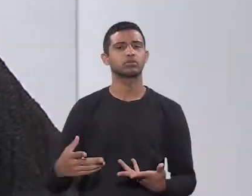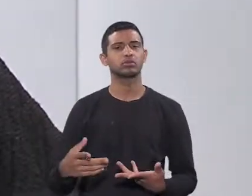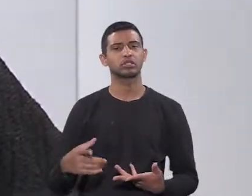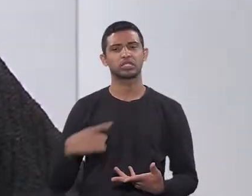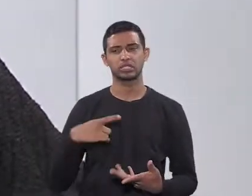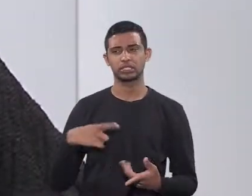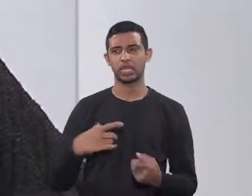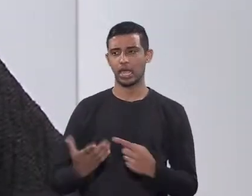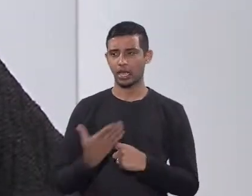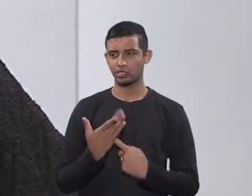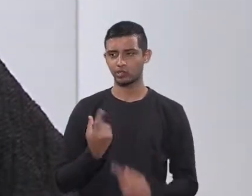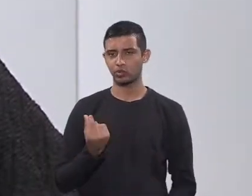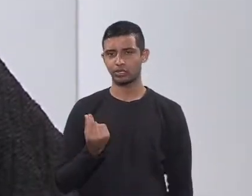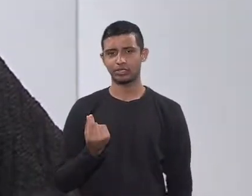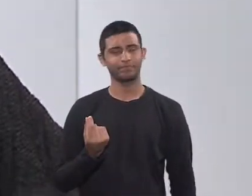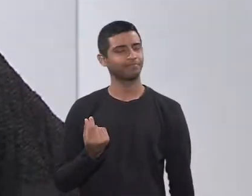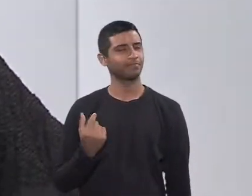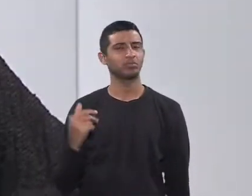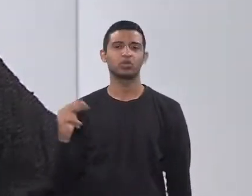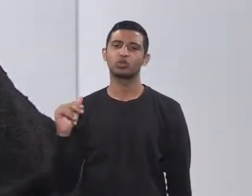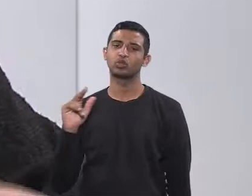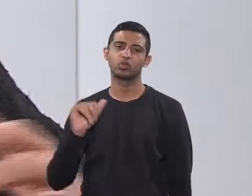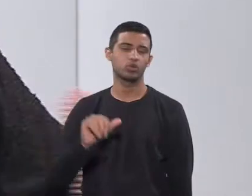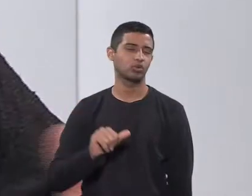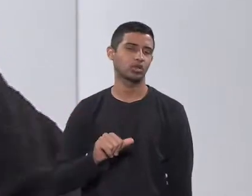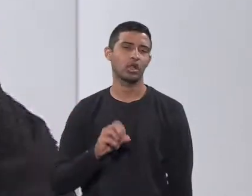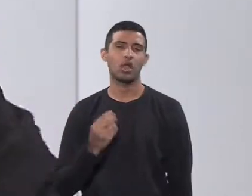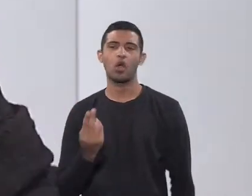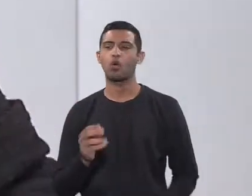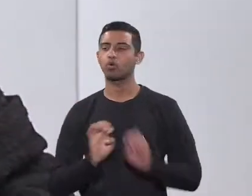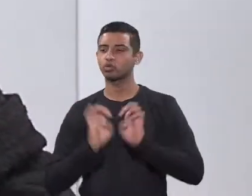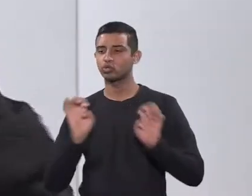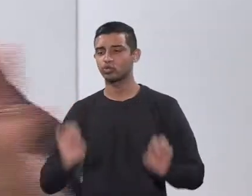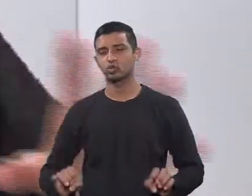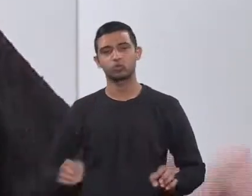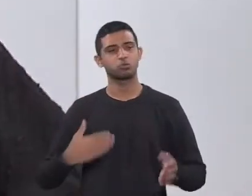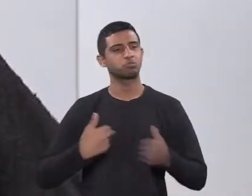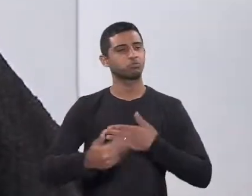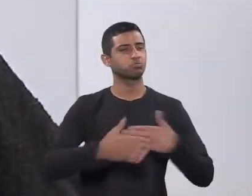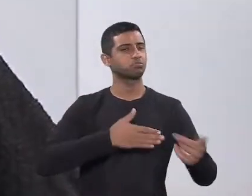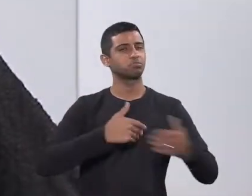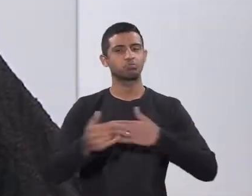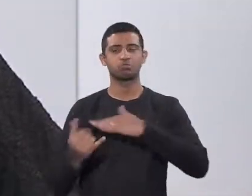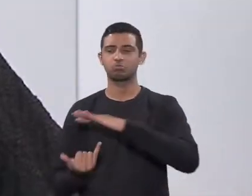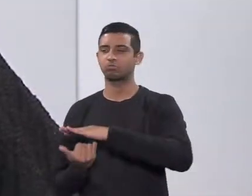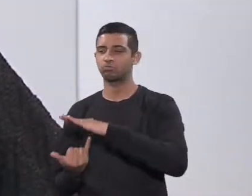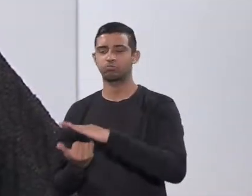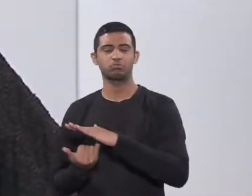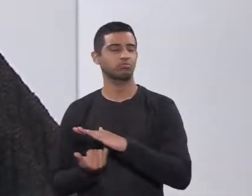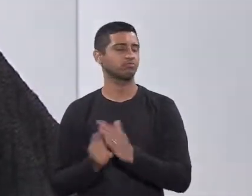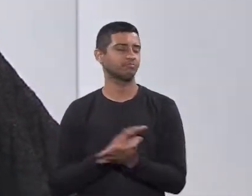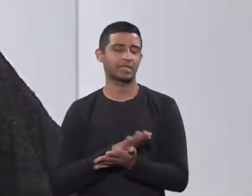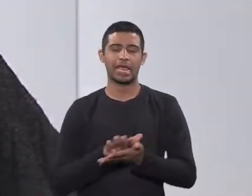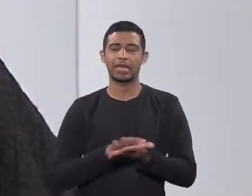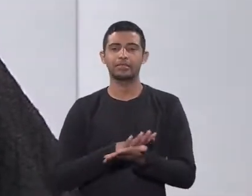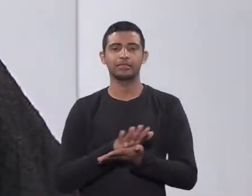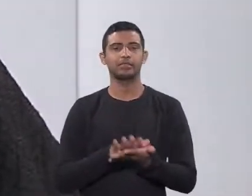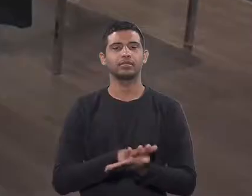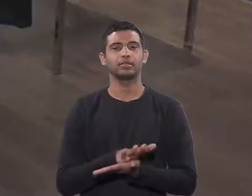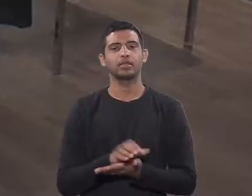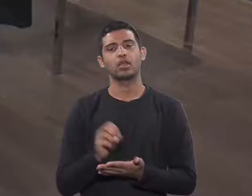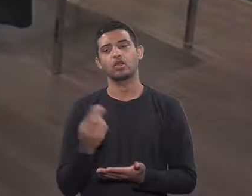recebemos ajuda financeira ou de estrutura de quaisquer instituições. Não